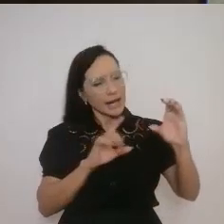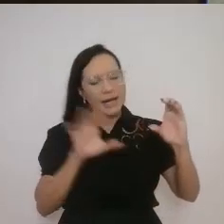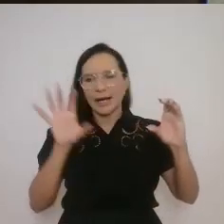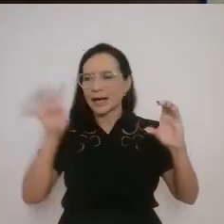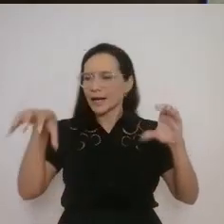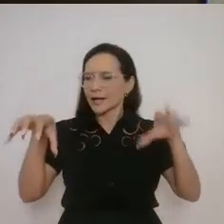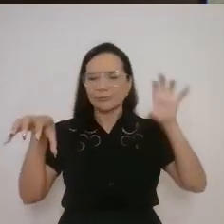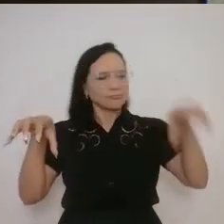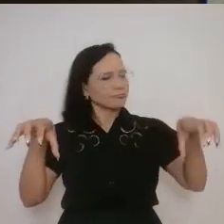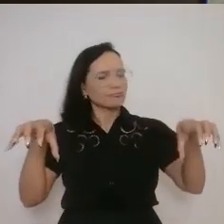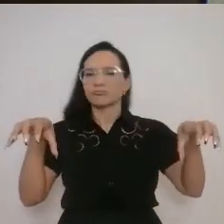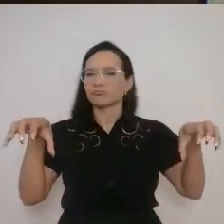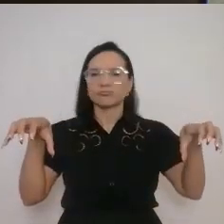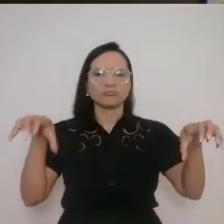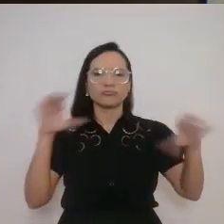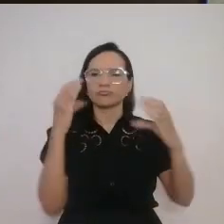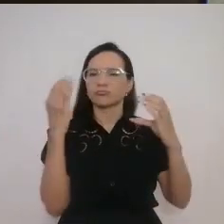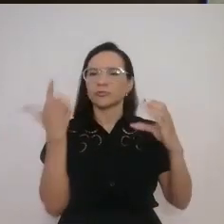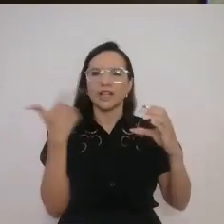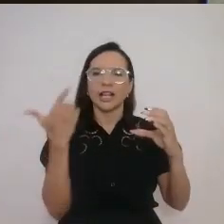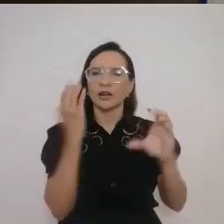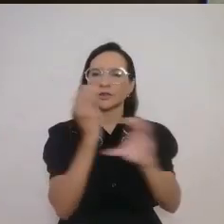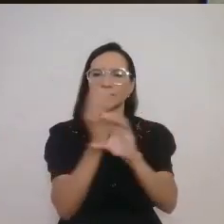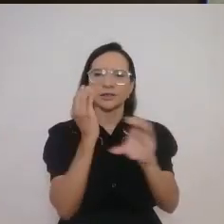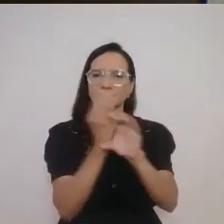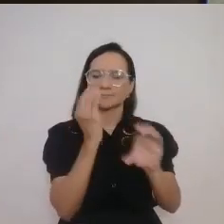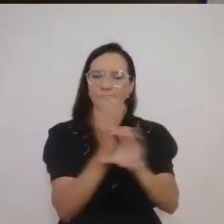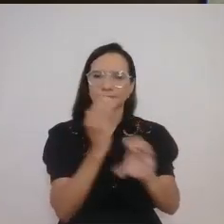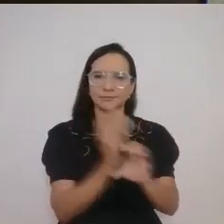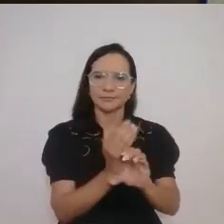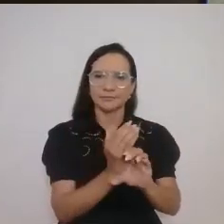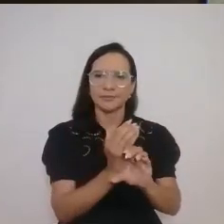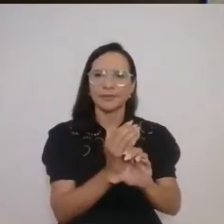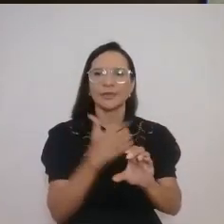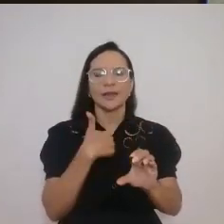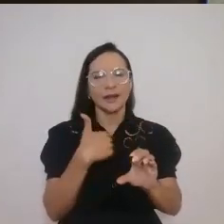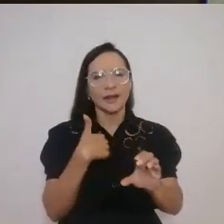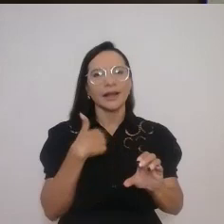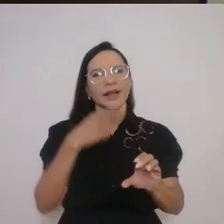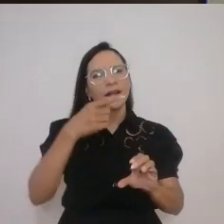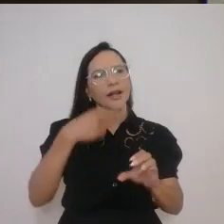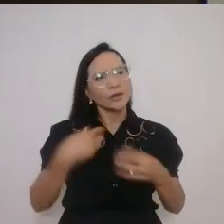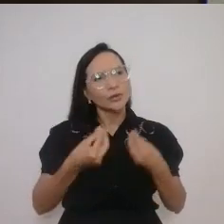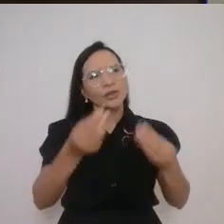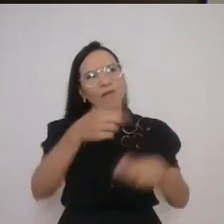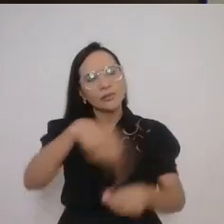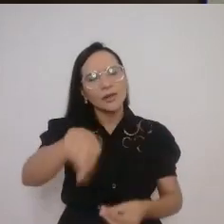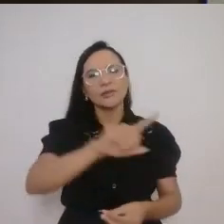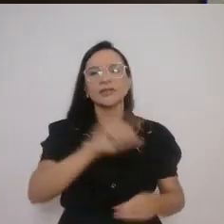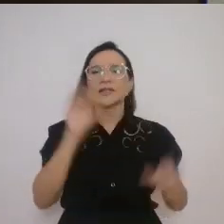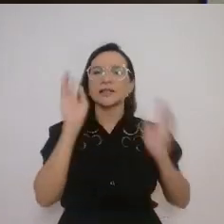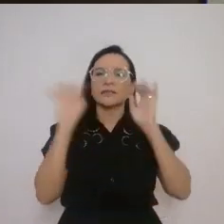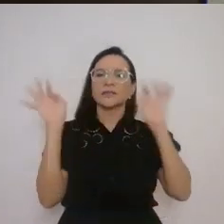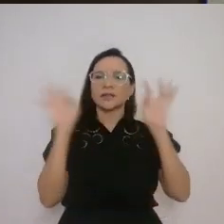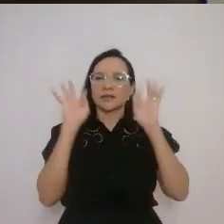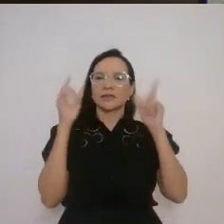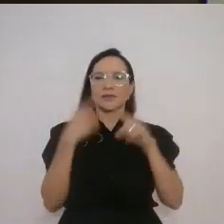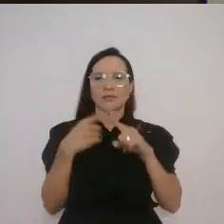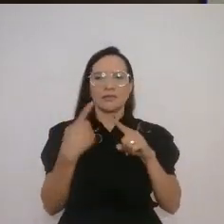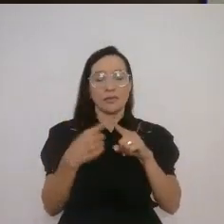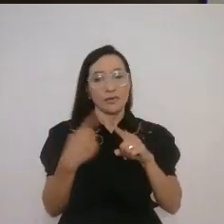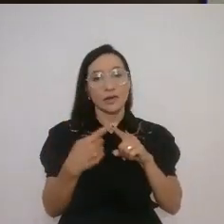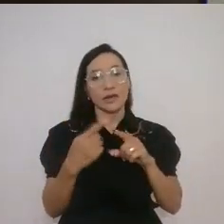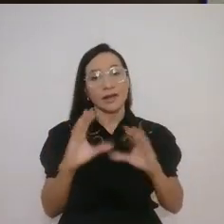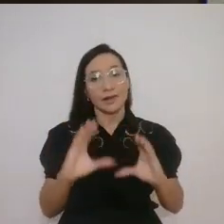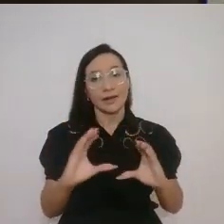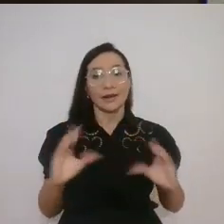eu estou trazendo a reflexão porque, evidentemente, o